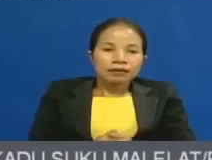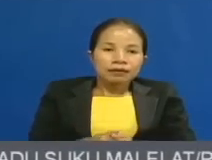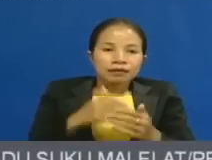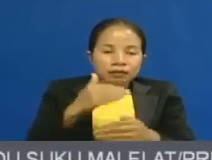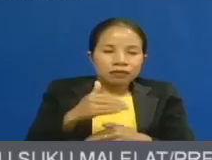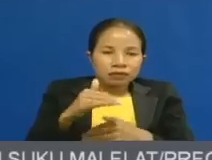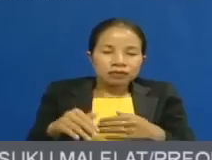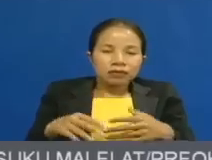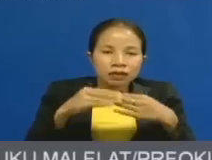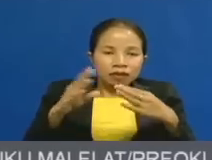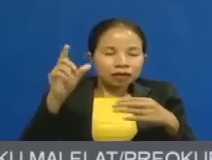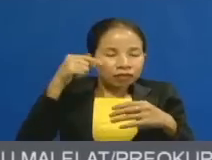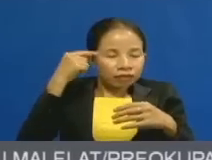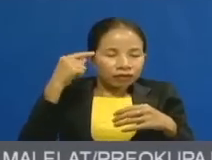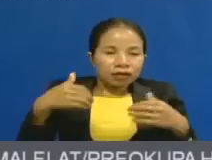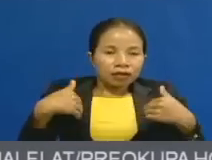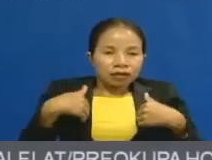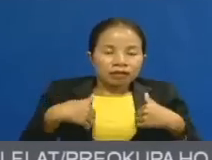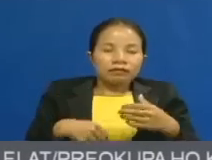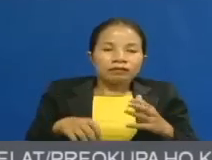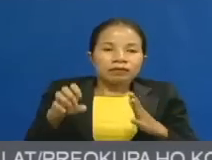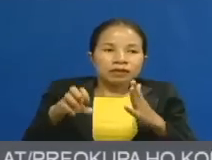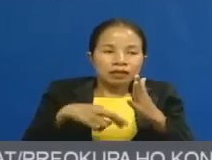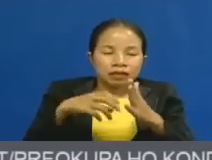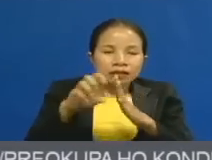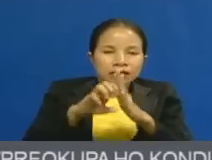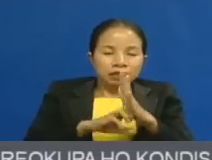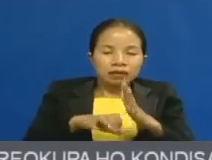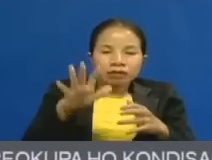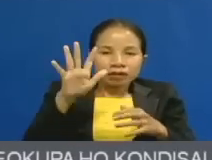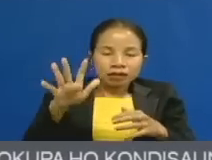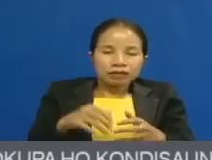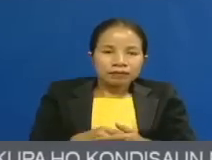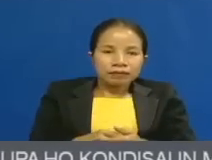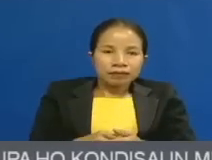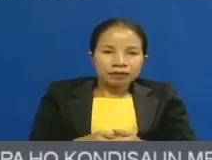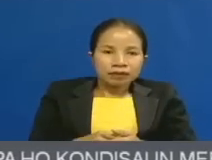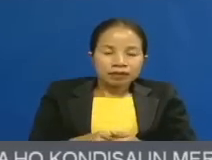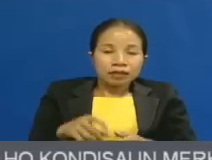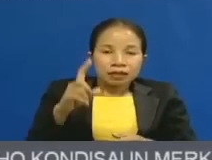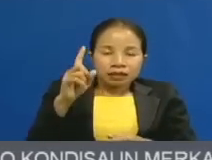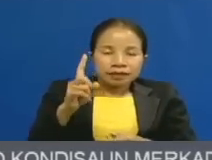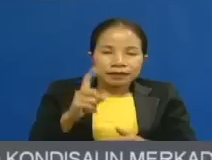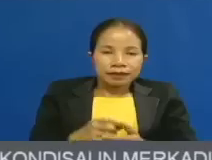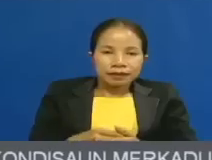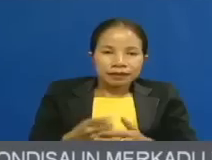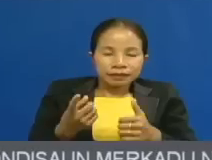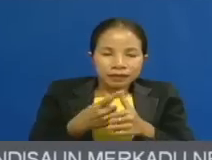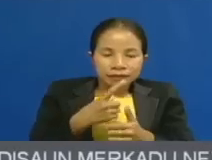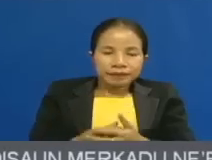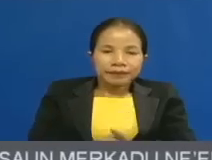processo de formação do governo. E a teoria do Estado e a modelo Lima a forma o governo. E da primeiro Lima